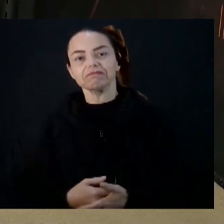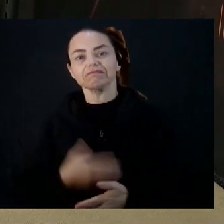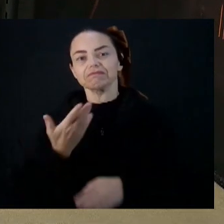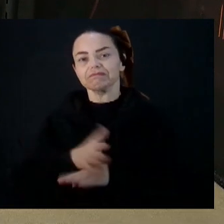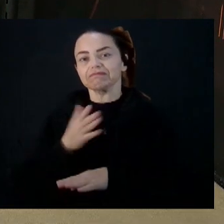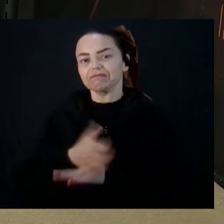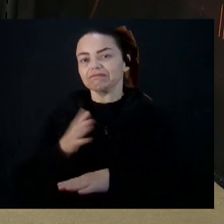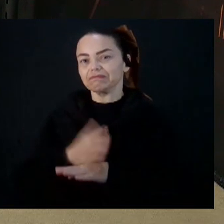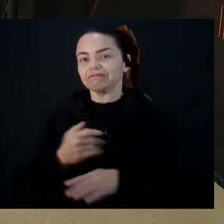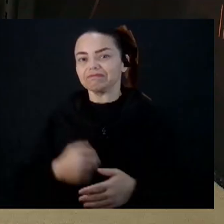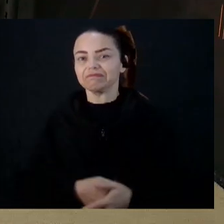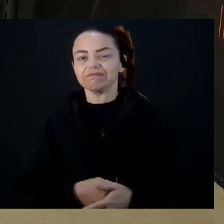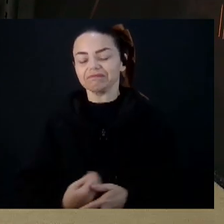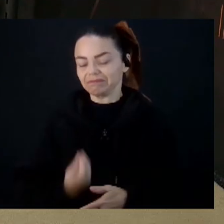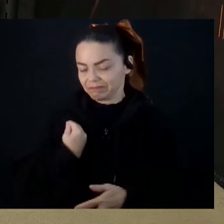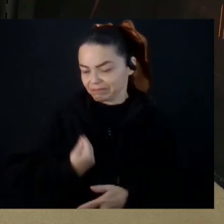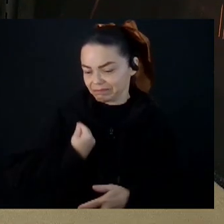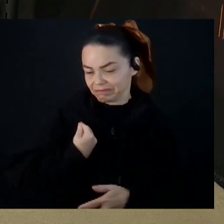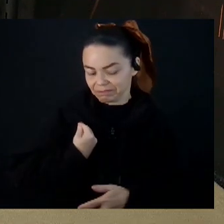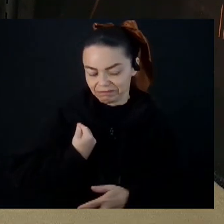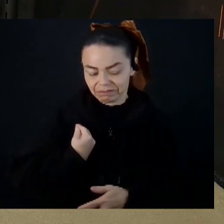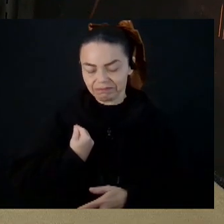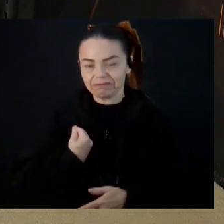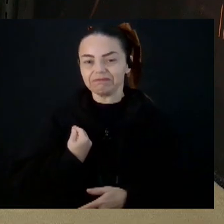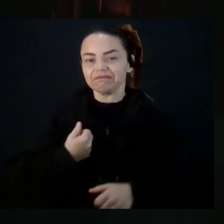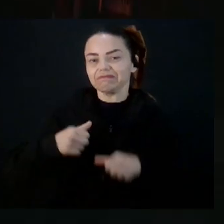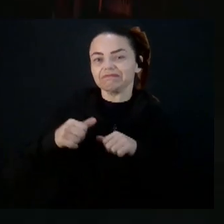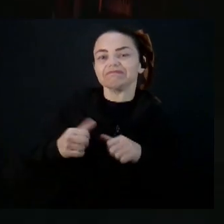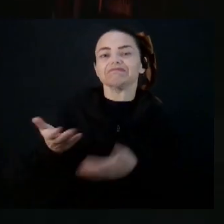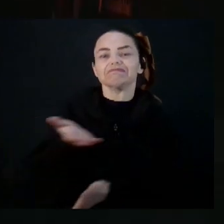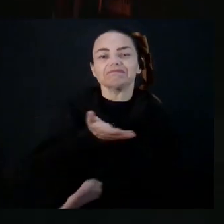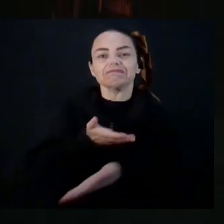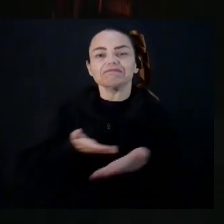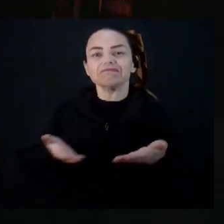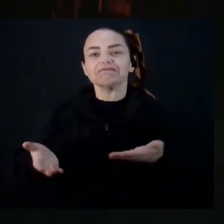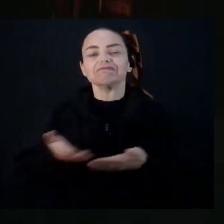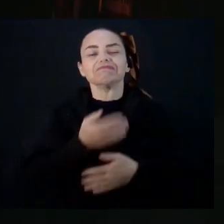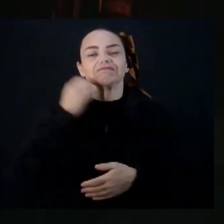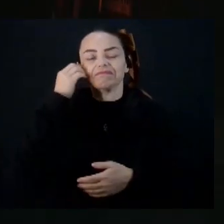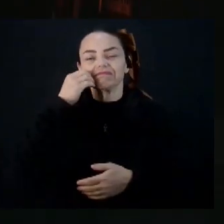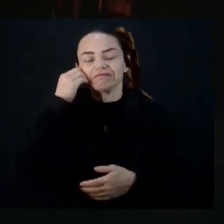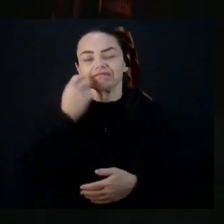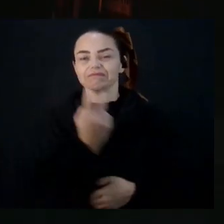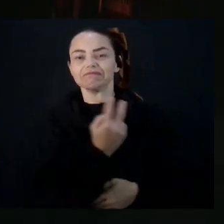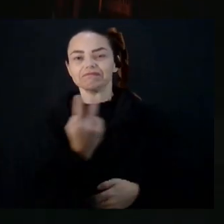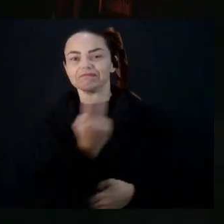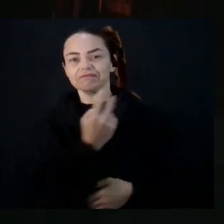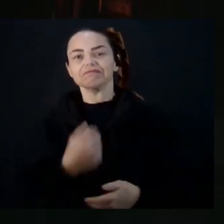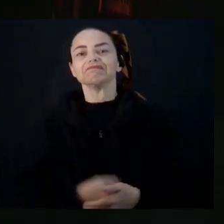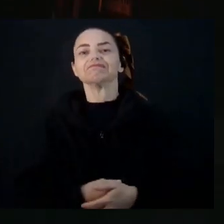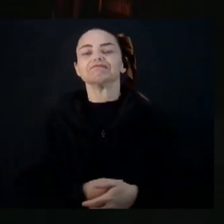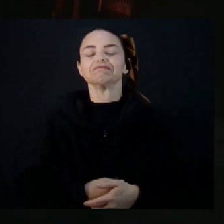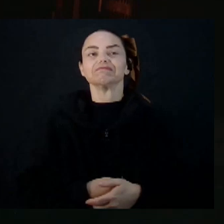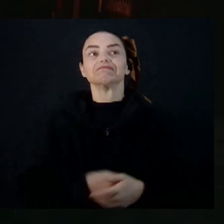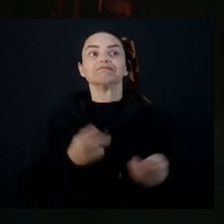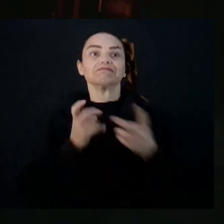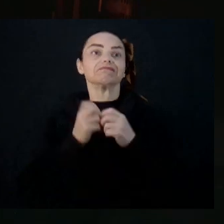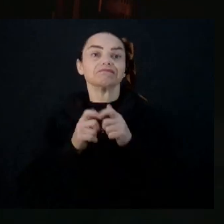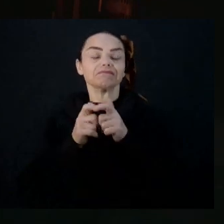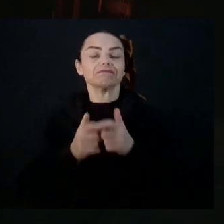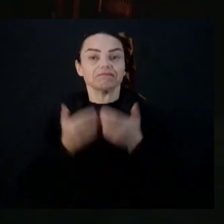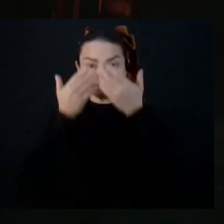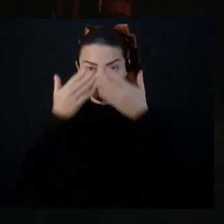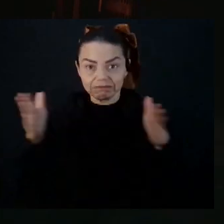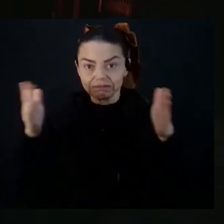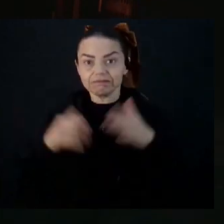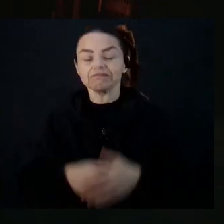sua presença, a sua troca com a gente, né? Vocês duas aí trazendo para a gente uma visão ampliada do que